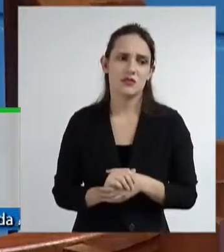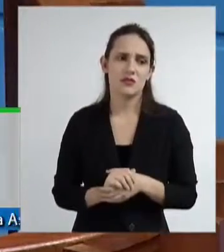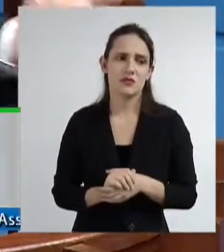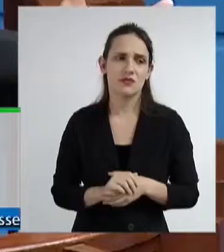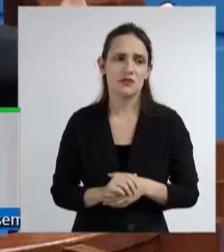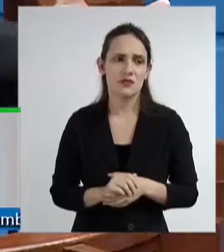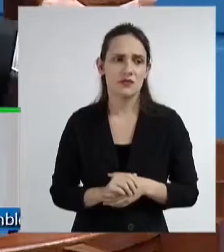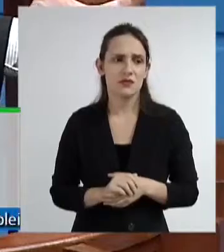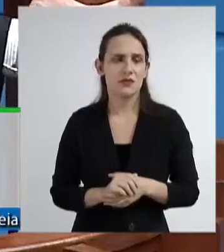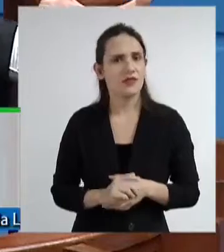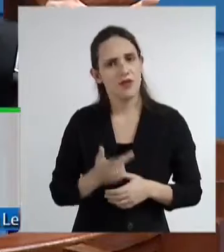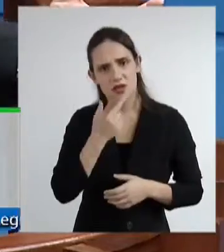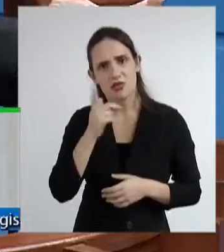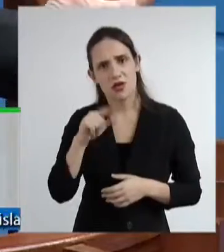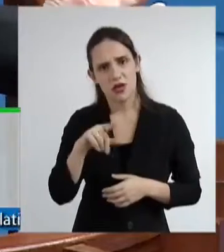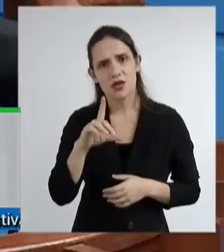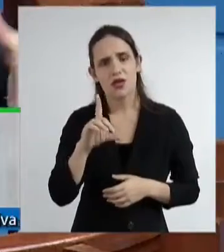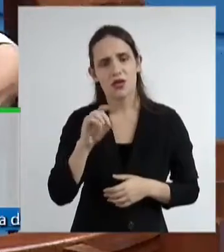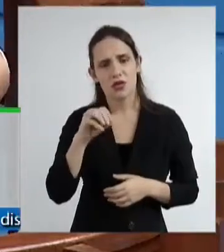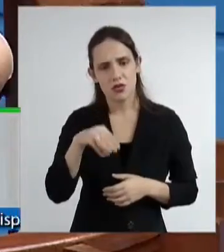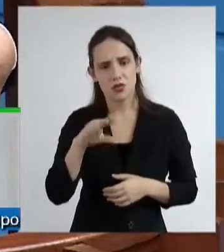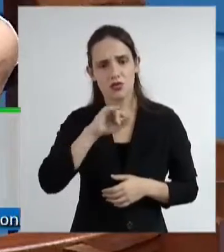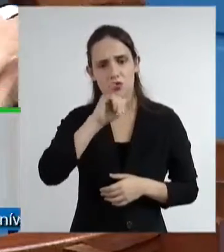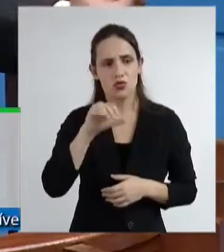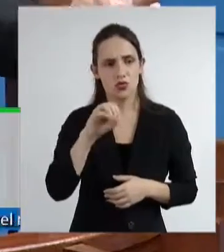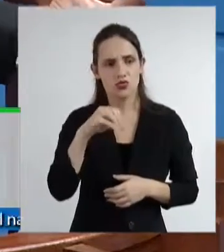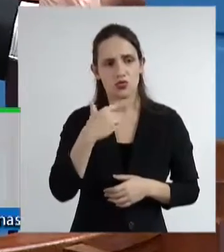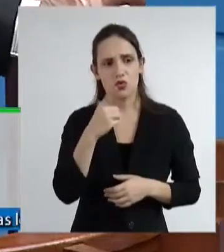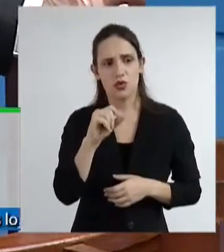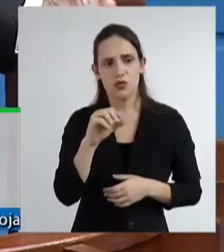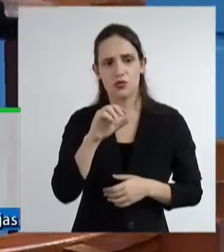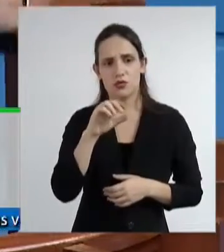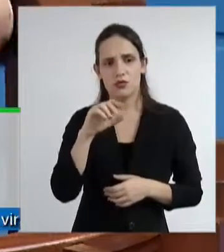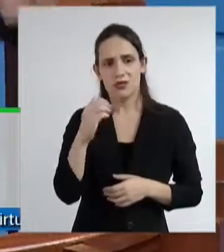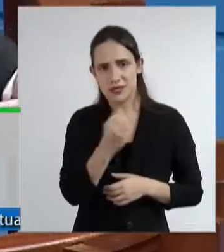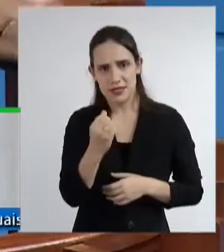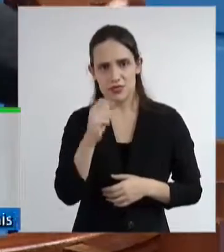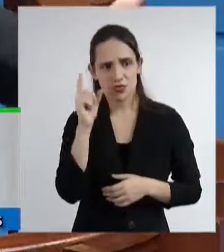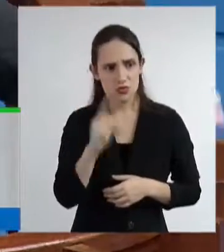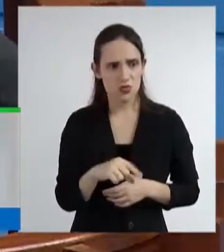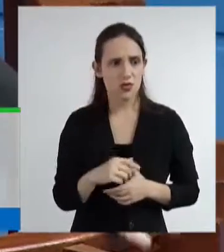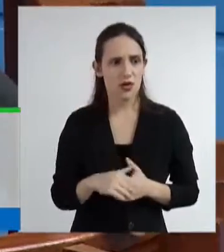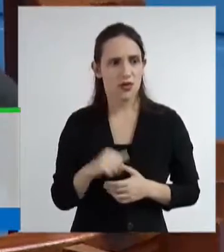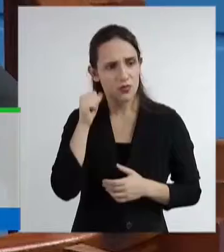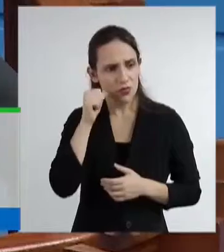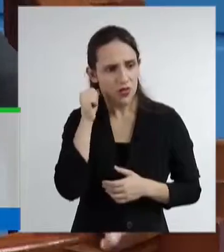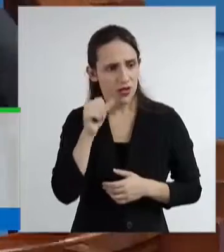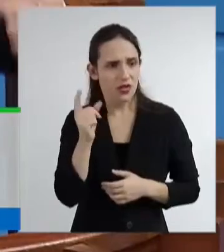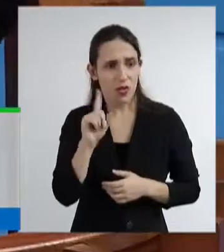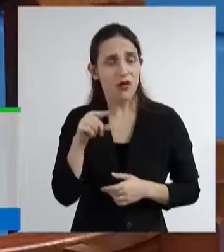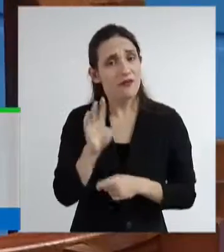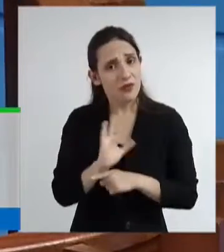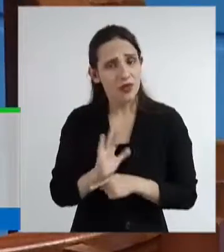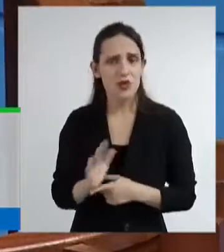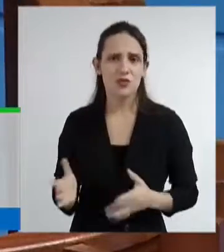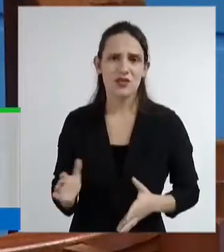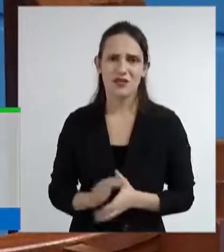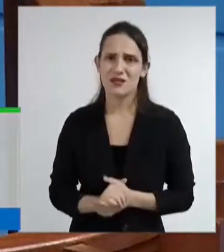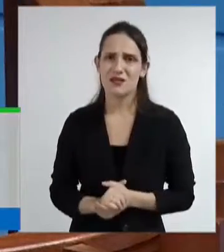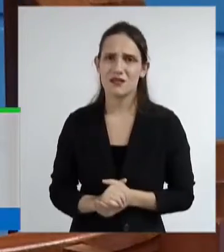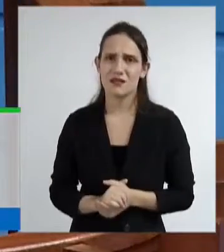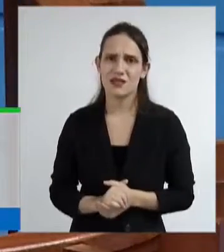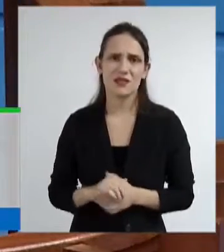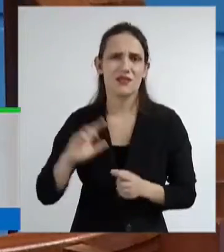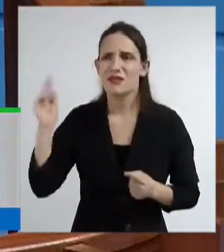lá, comedor de frango, uma barriga desse tamanho, mas não foi a atriz Carla Camurati. Então ele está se